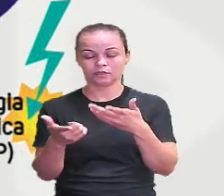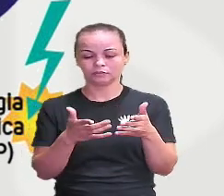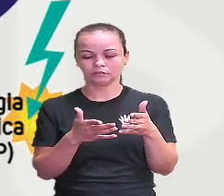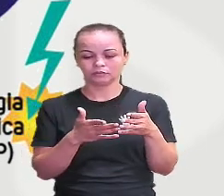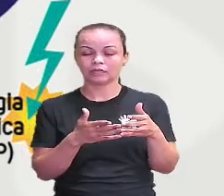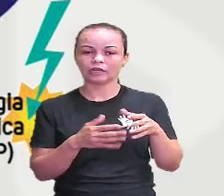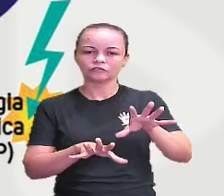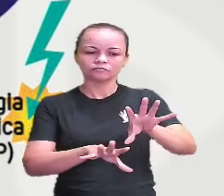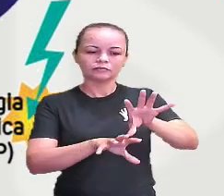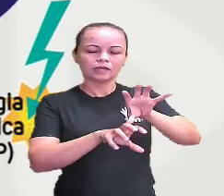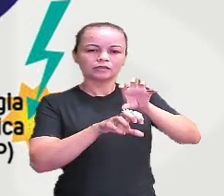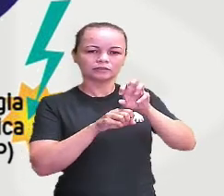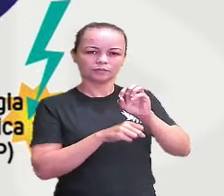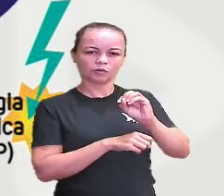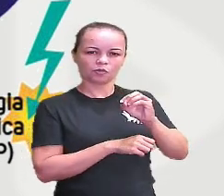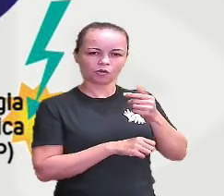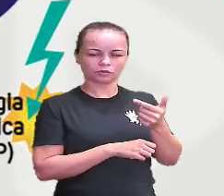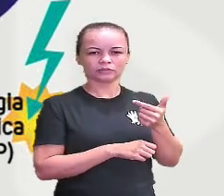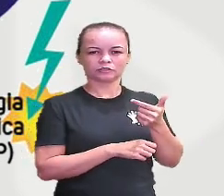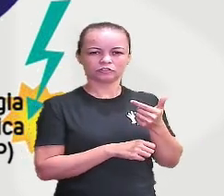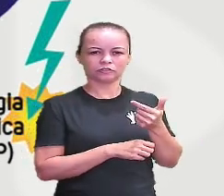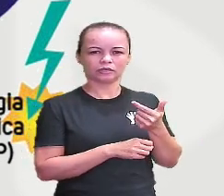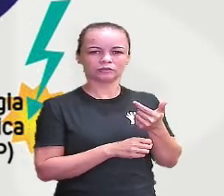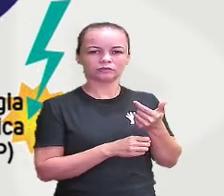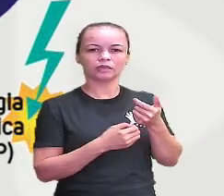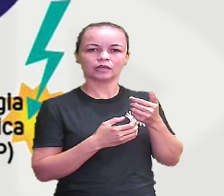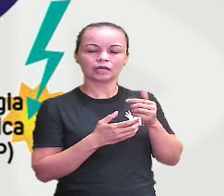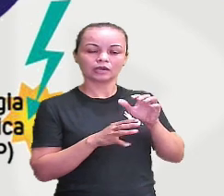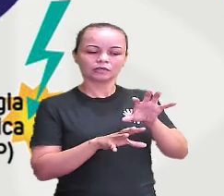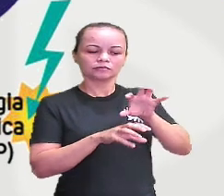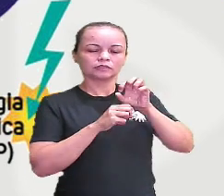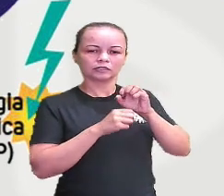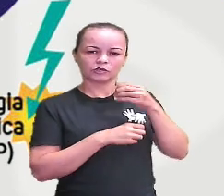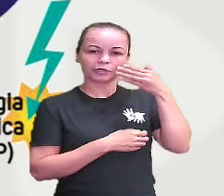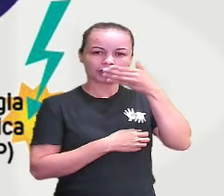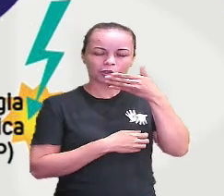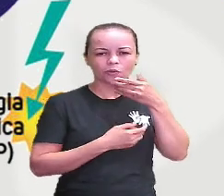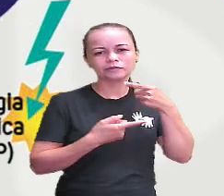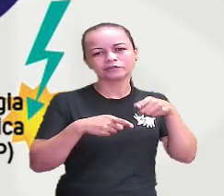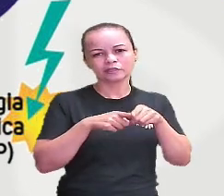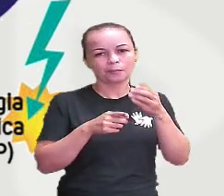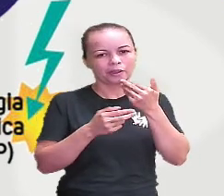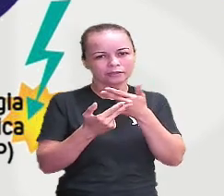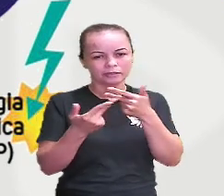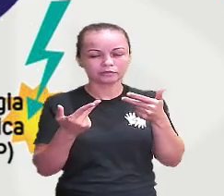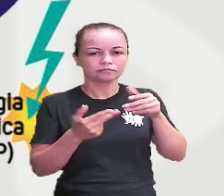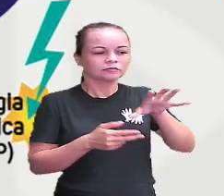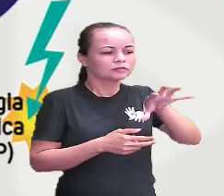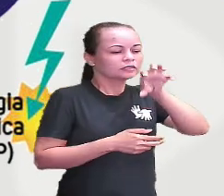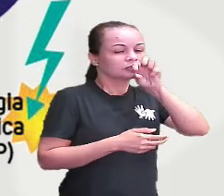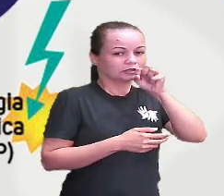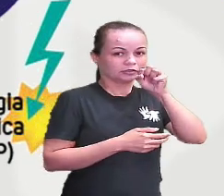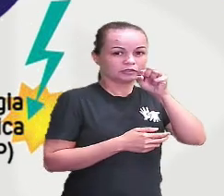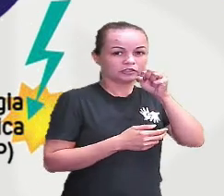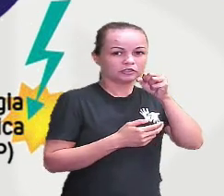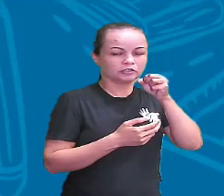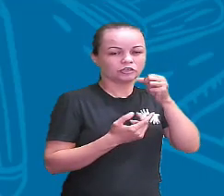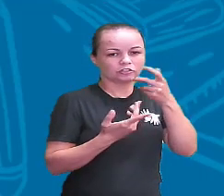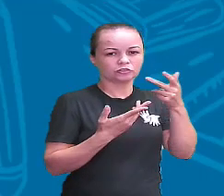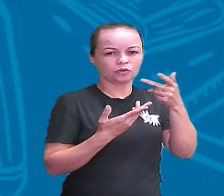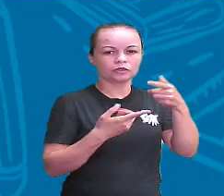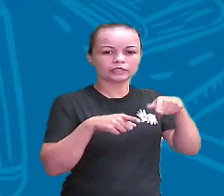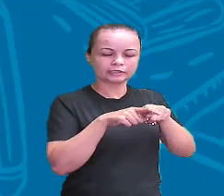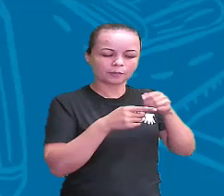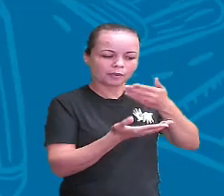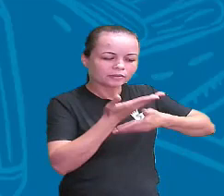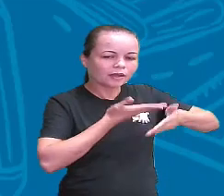recebe oxigênio e no processo nosso nutricional a gente recebe glicose, ou seja, o sistema digestório e o sistema respiratório está dialogando com esse momento, a